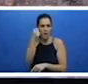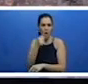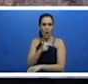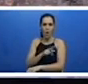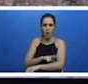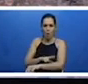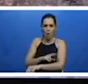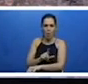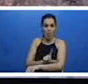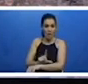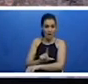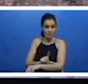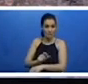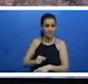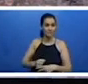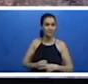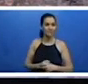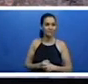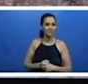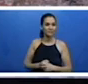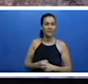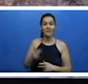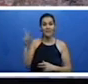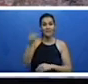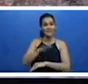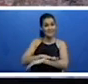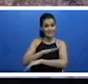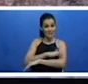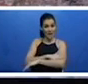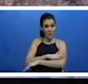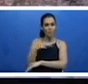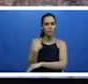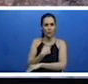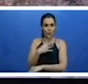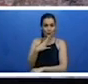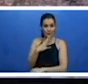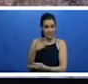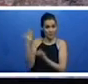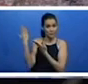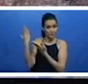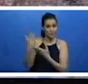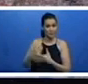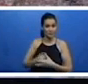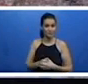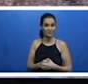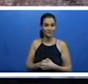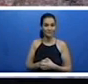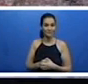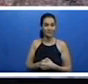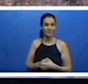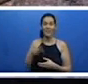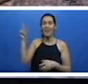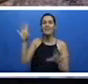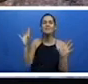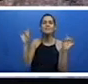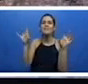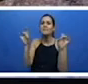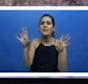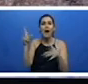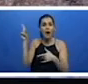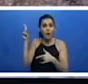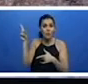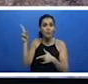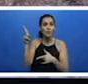Agora, os sapos, que na nossa região talvez seja o que mais nós conhecemos. Esse sapo aqui em especial é muito comum na nossa região, o